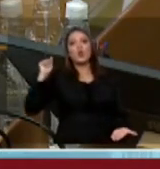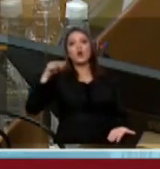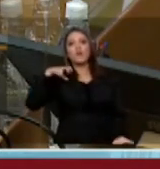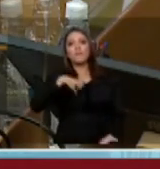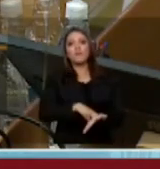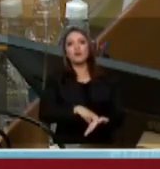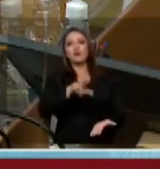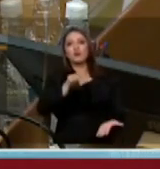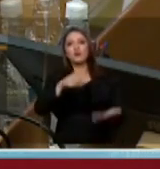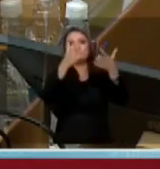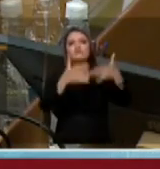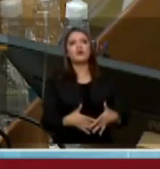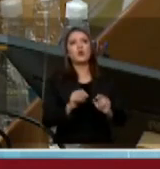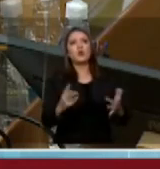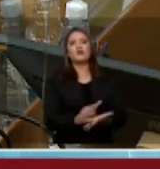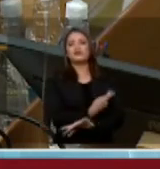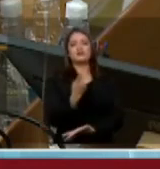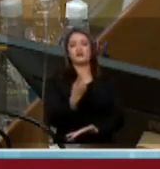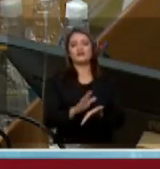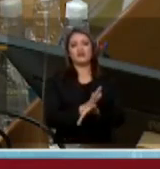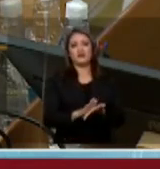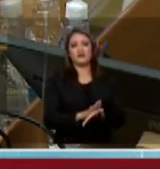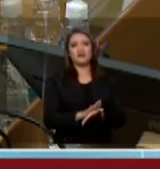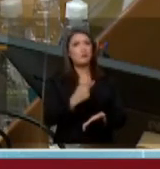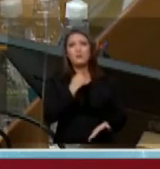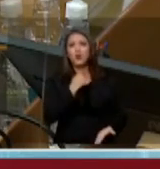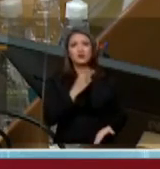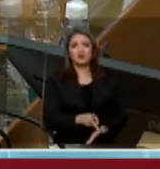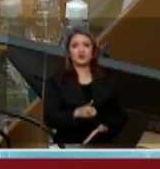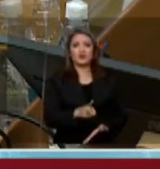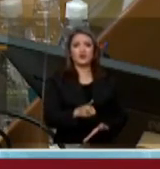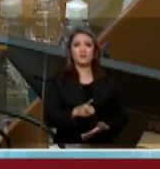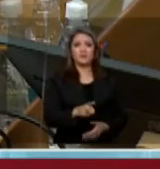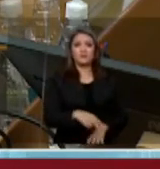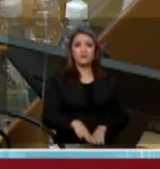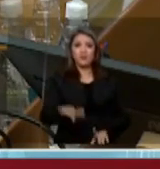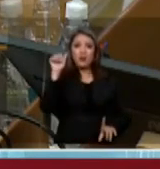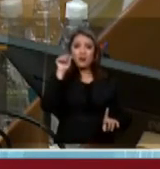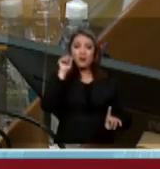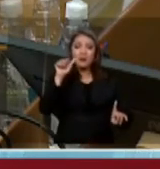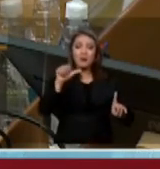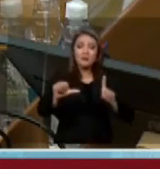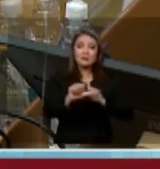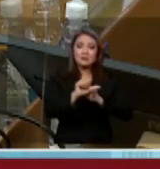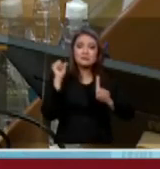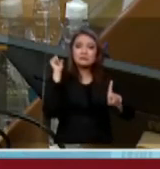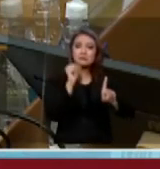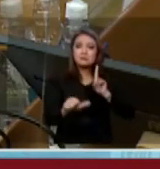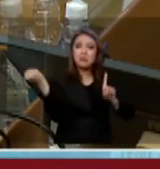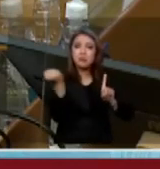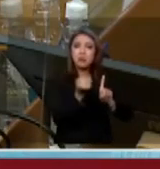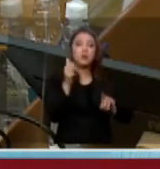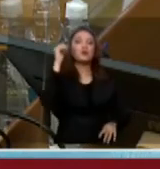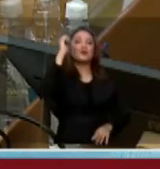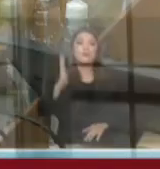ministra Carmen Lúcia indo na contramão sobre essa censura, mas acabou colocando o seu voto junto com o relator. Nossa equipe